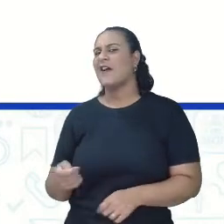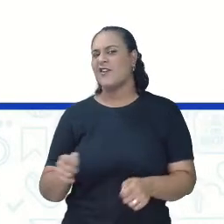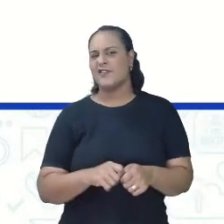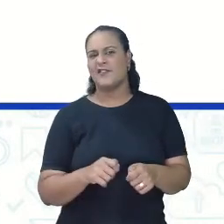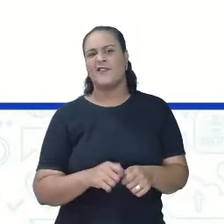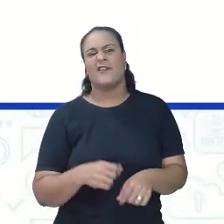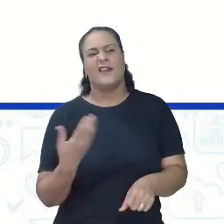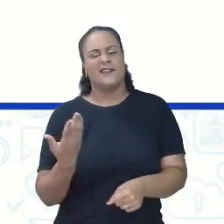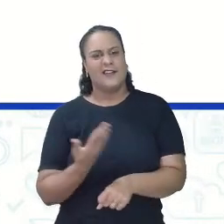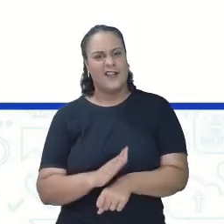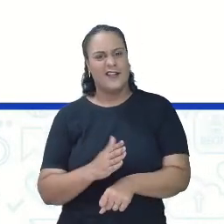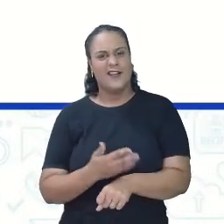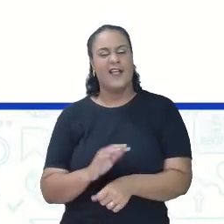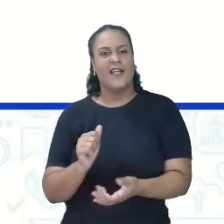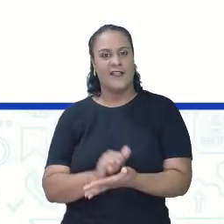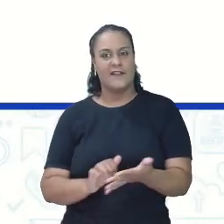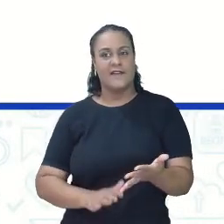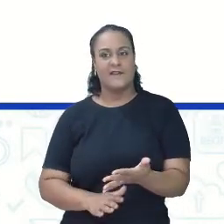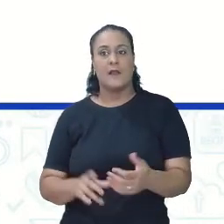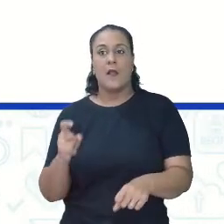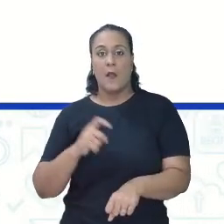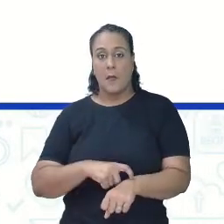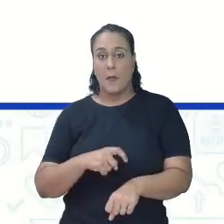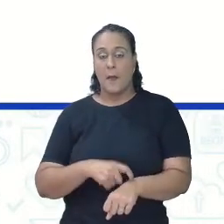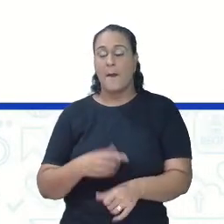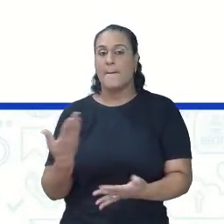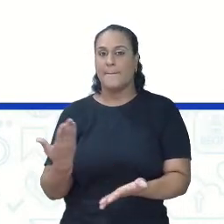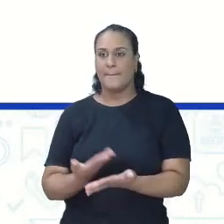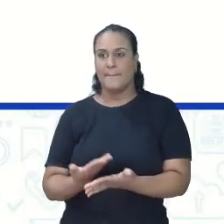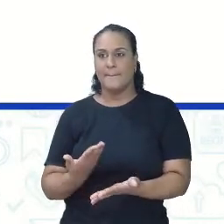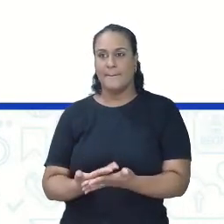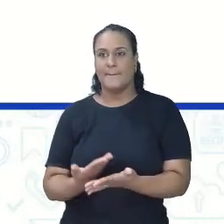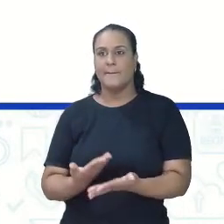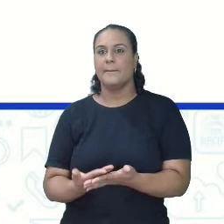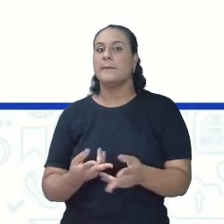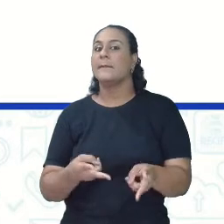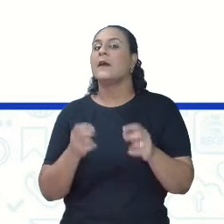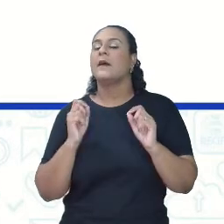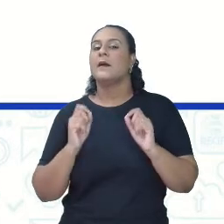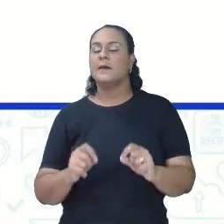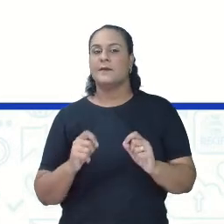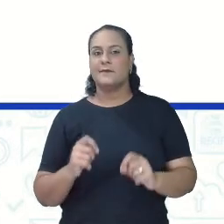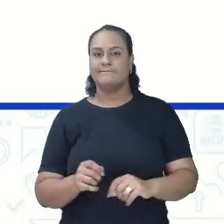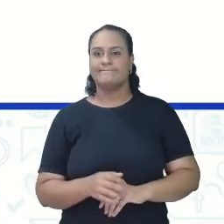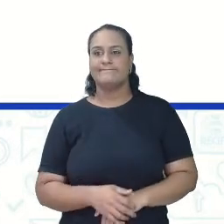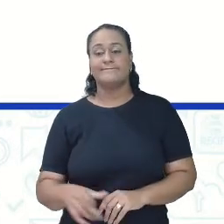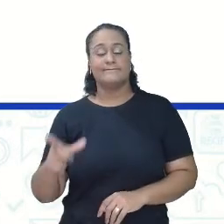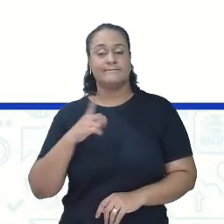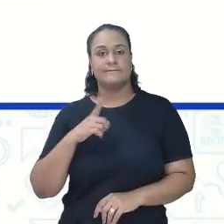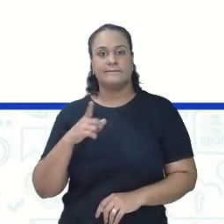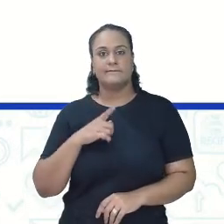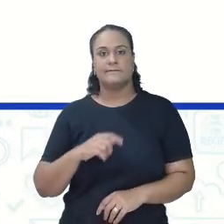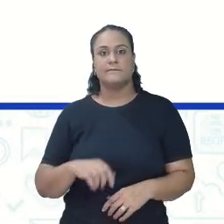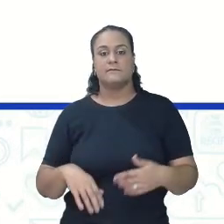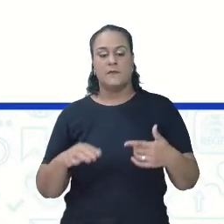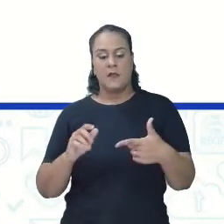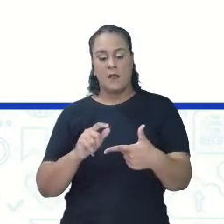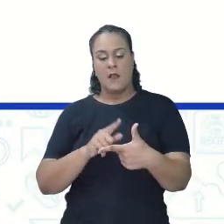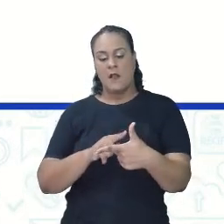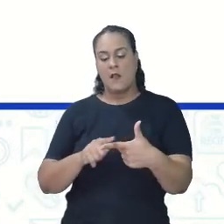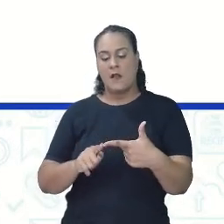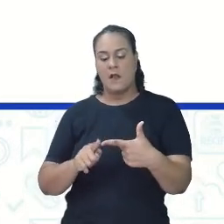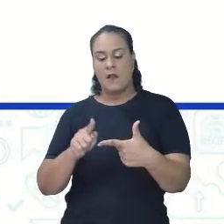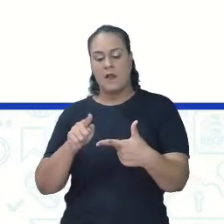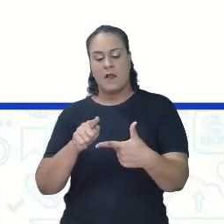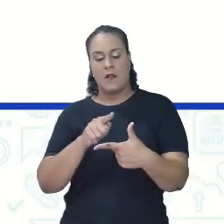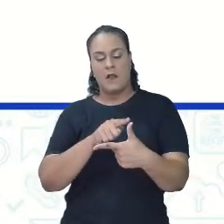com a professora Isabel. A gente fez esse exercício na hora da aula e verificou que a gente tem aí, ó, as faces opostas quando a gente